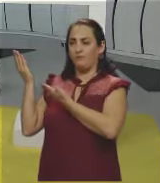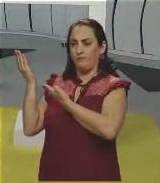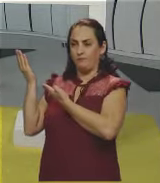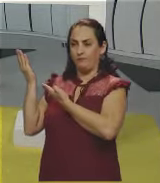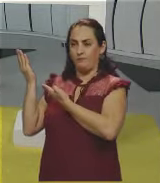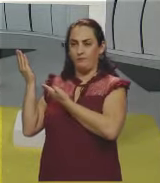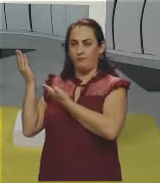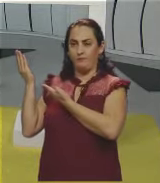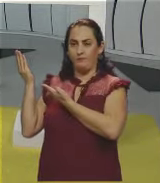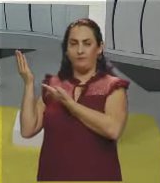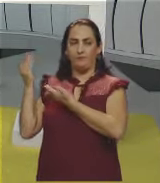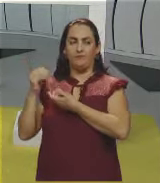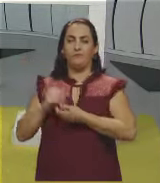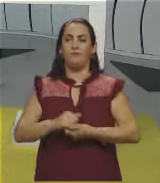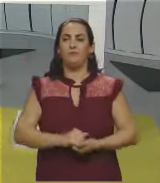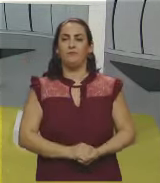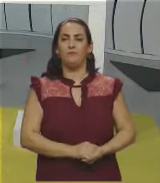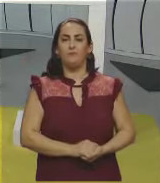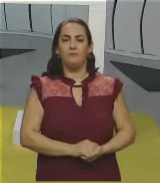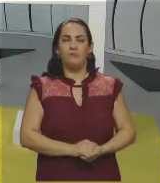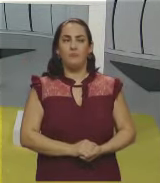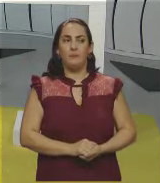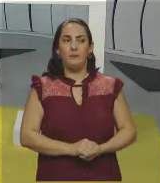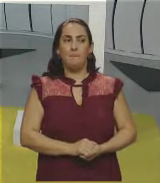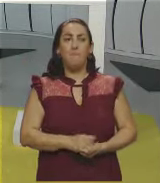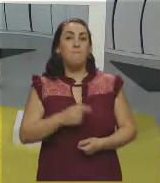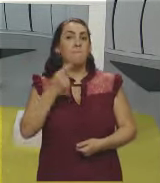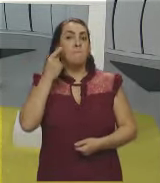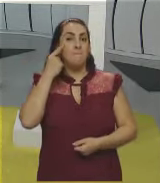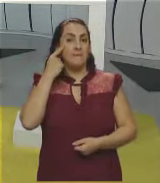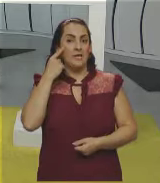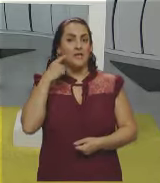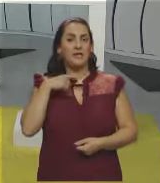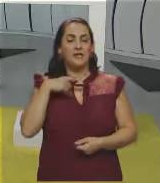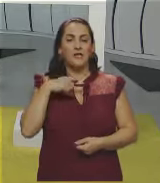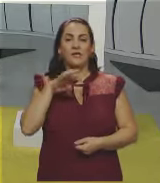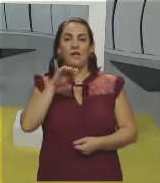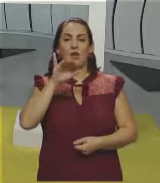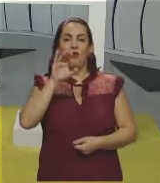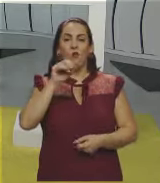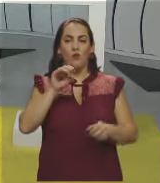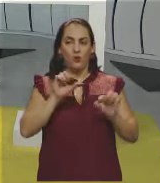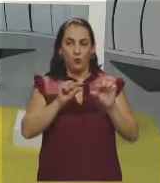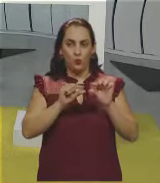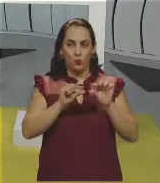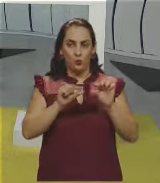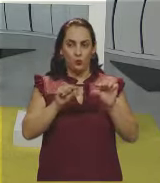só. O que seria isso? Imagina que você tem aqui o fio,